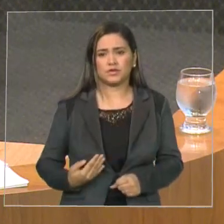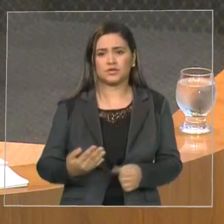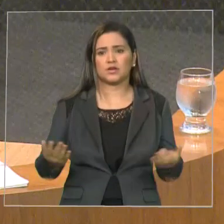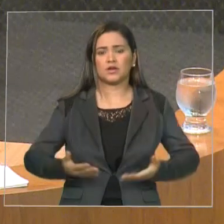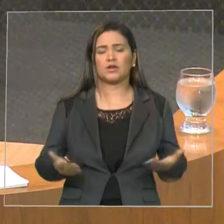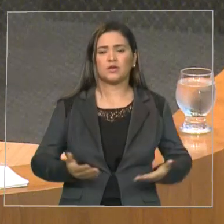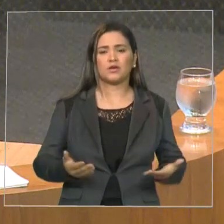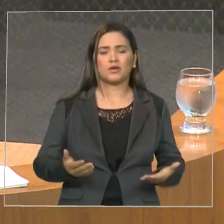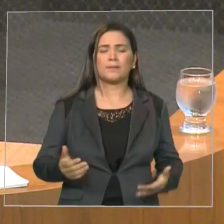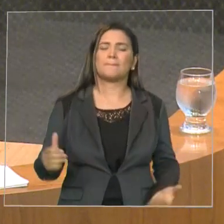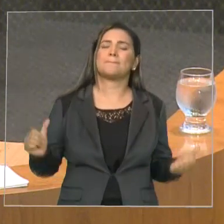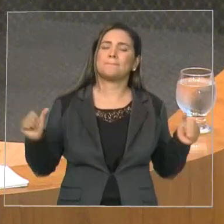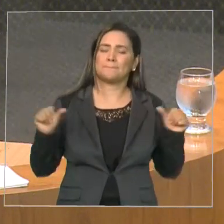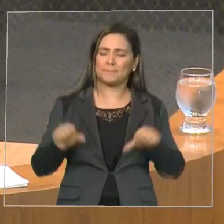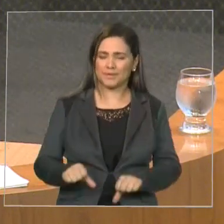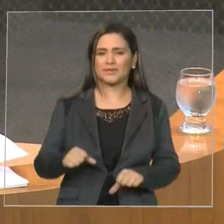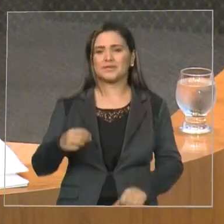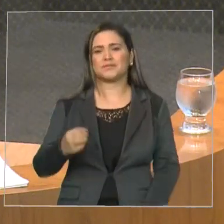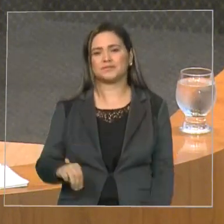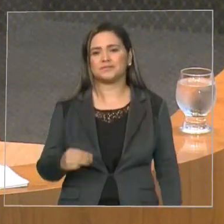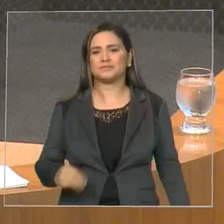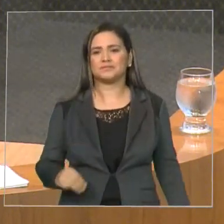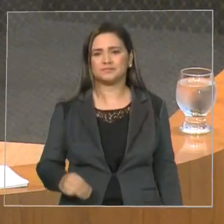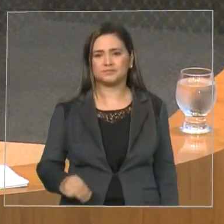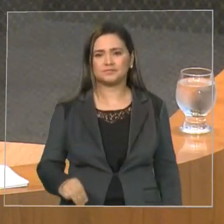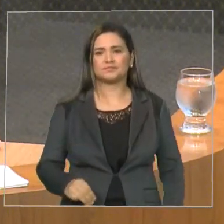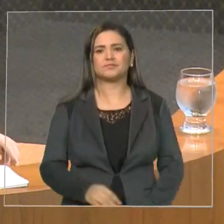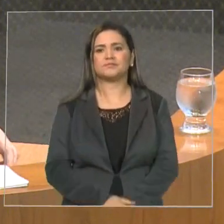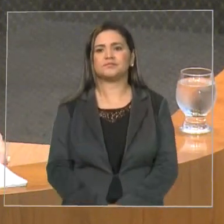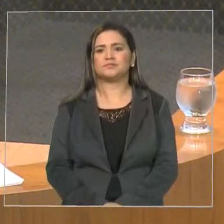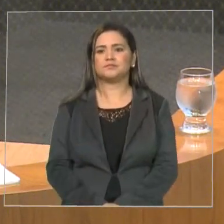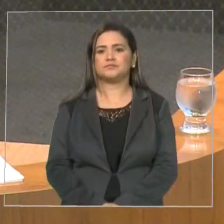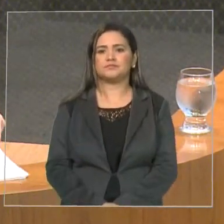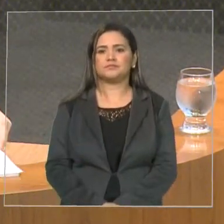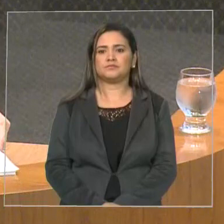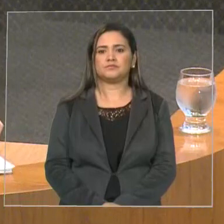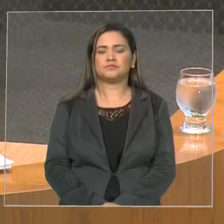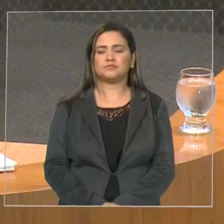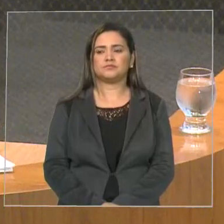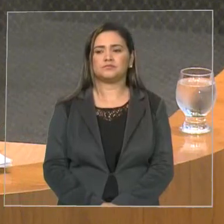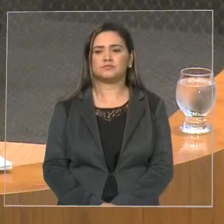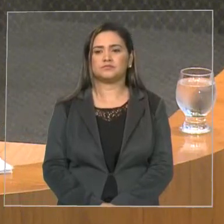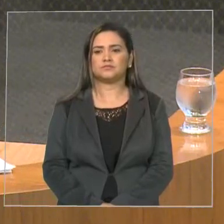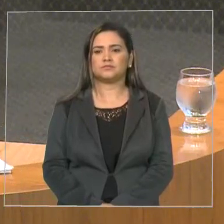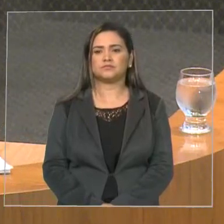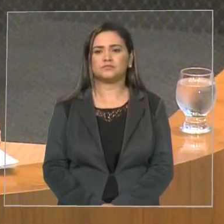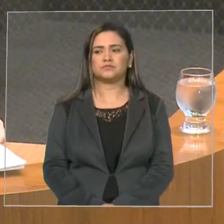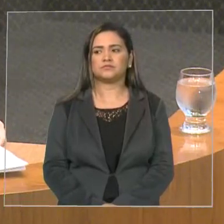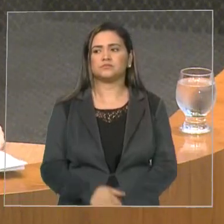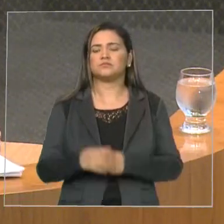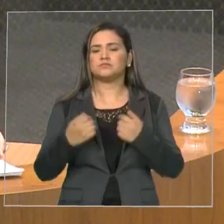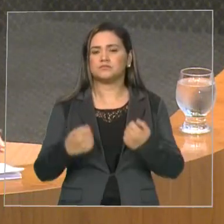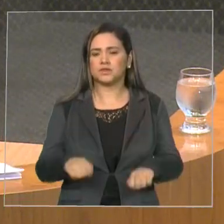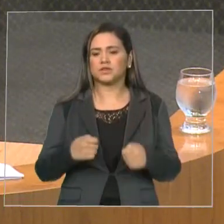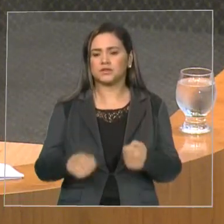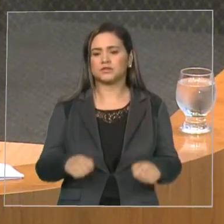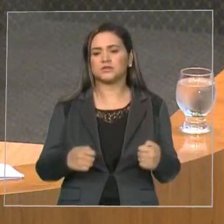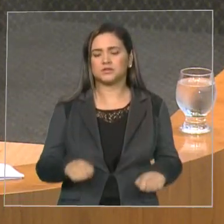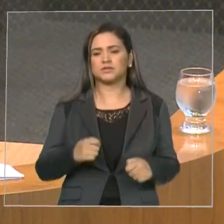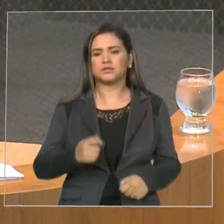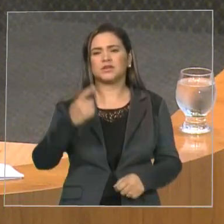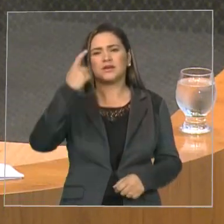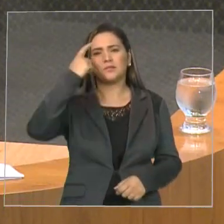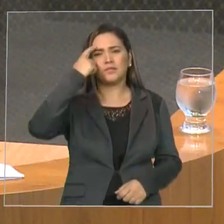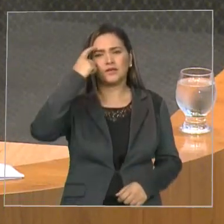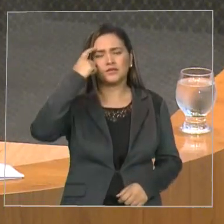dele aumentou. Então, é hora de se pensar, de reanalisar e